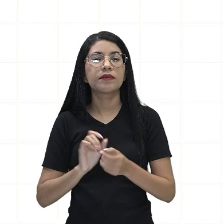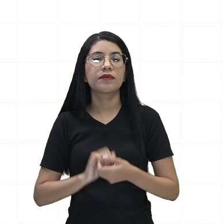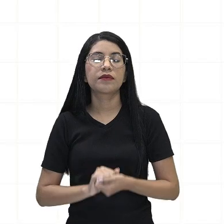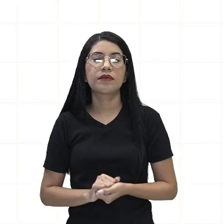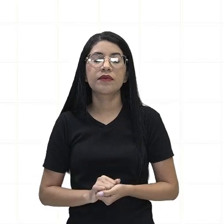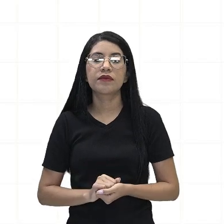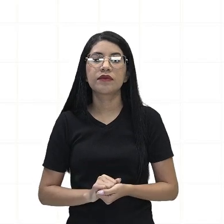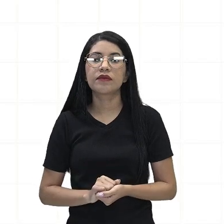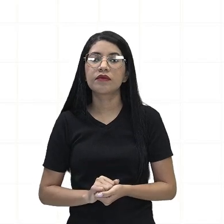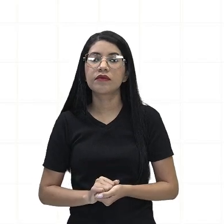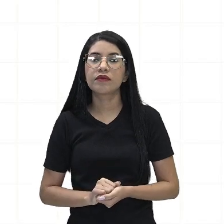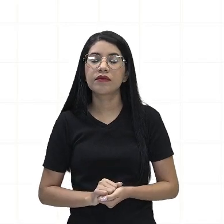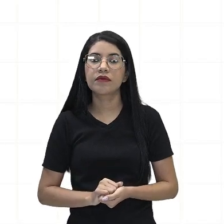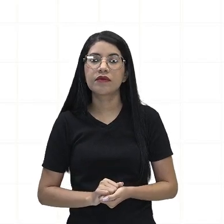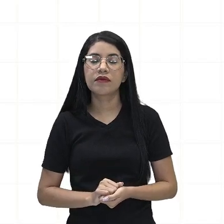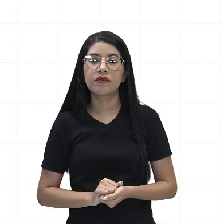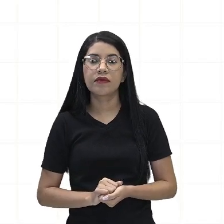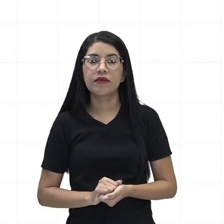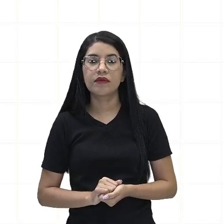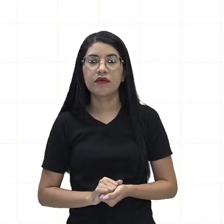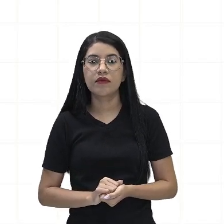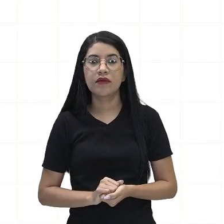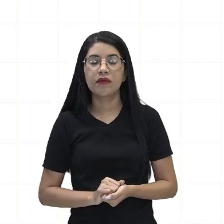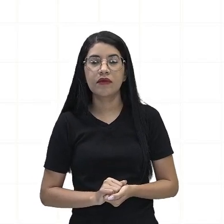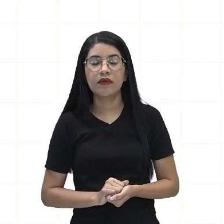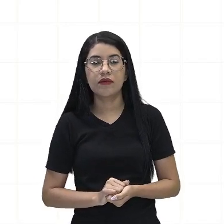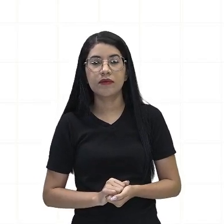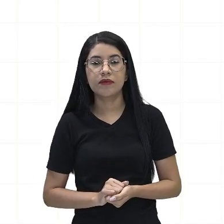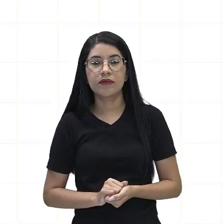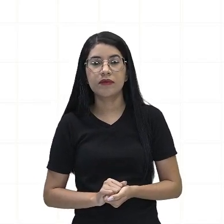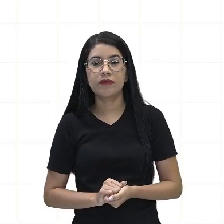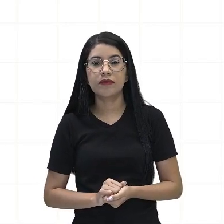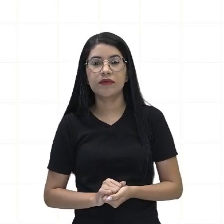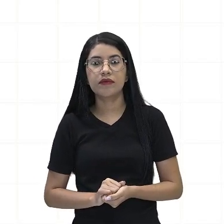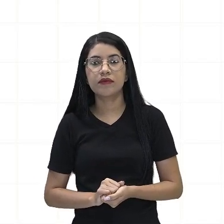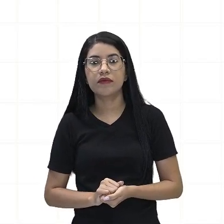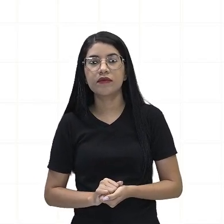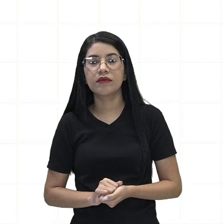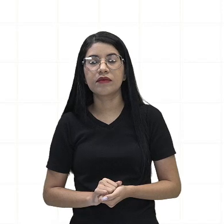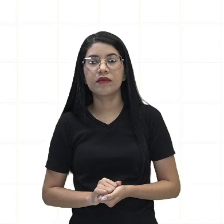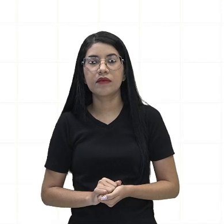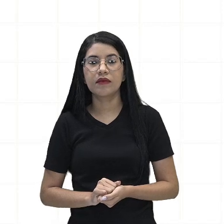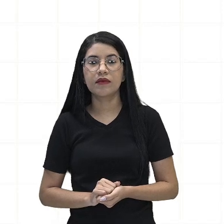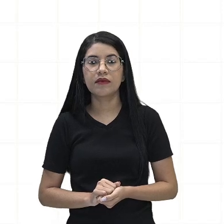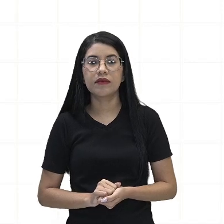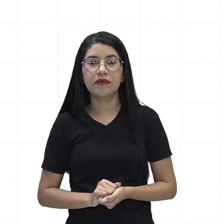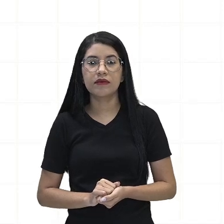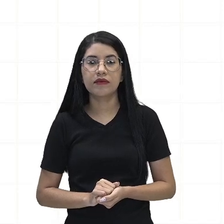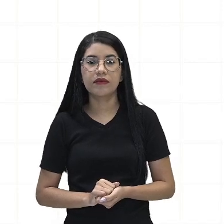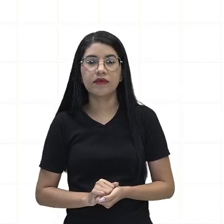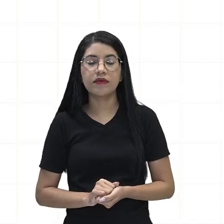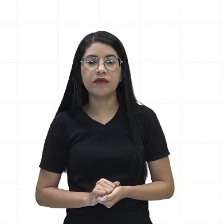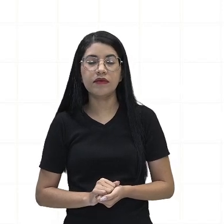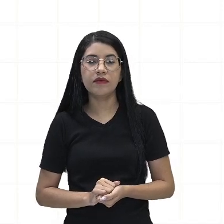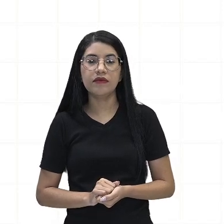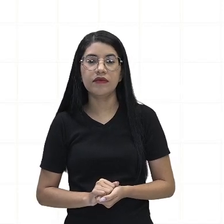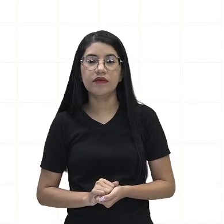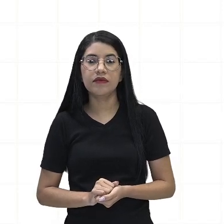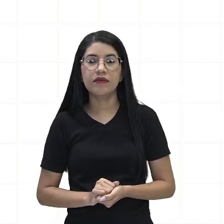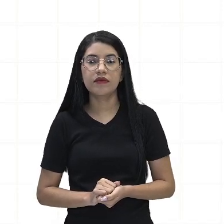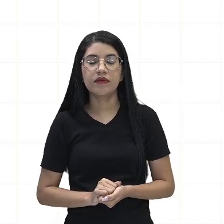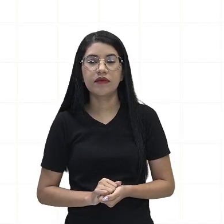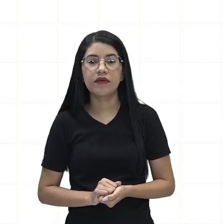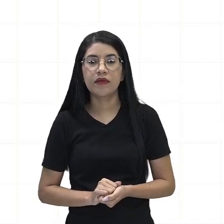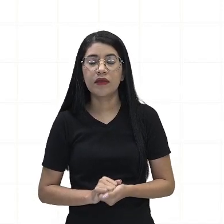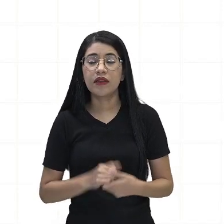que a população, ao longo dos anos, então vamos voltar aqui no textinho, essa mudança ela é